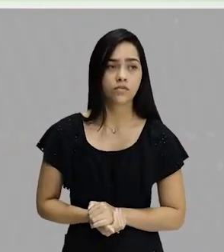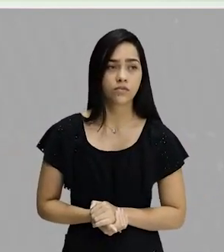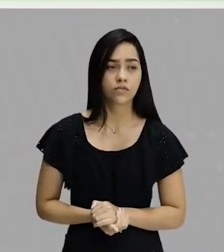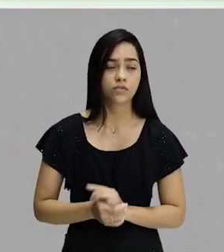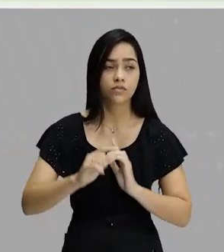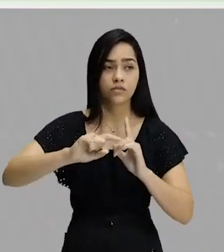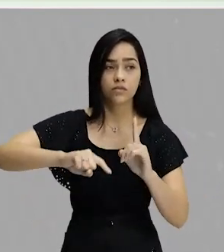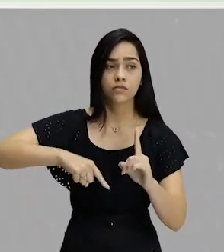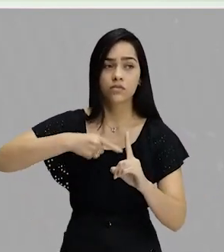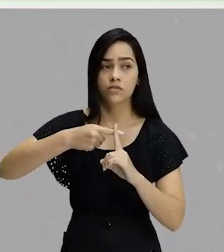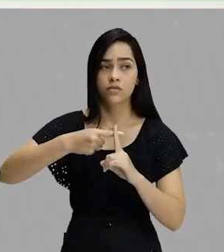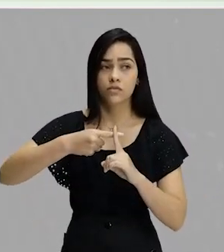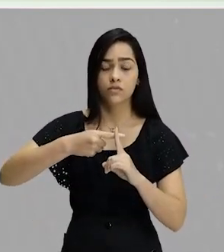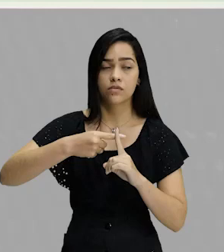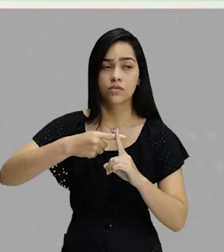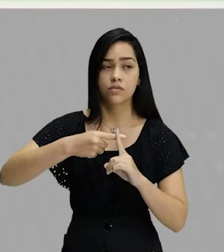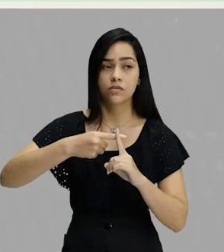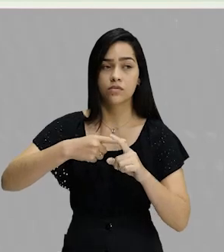mais